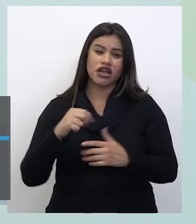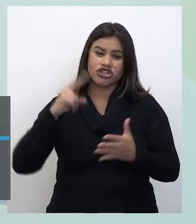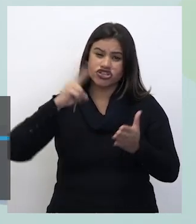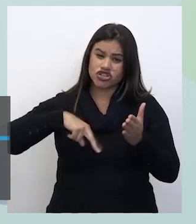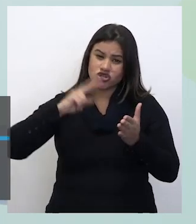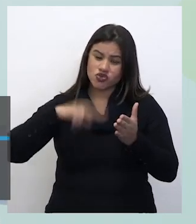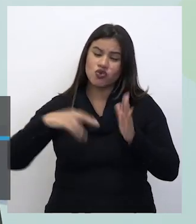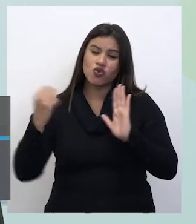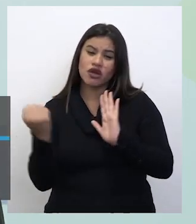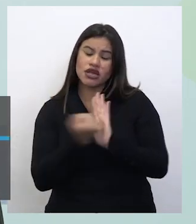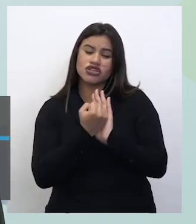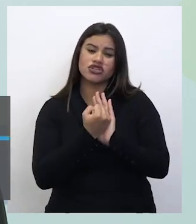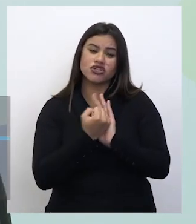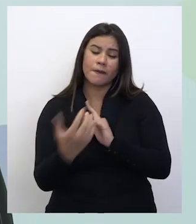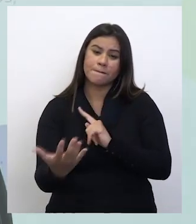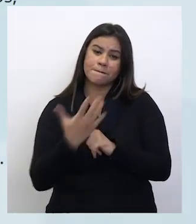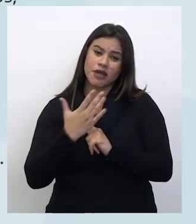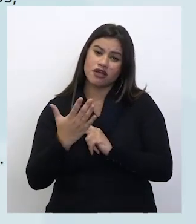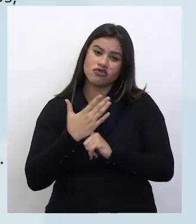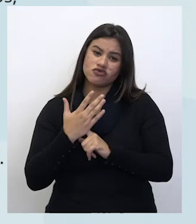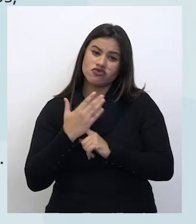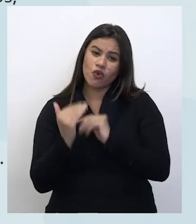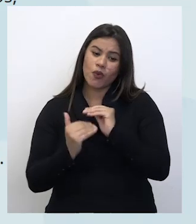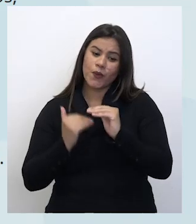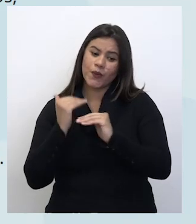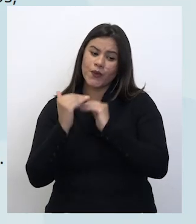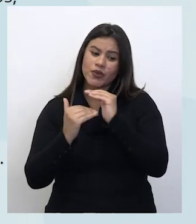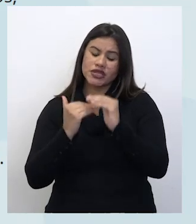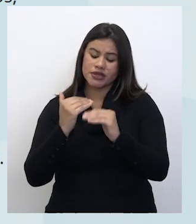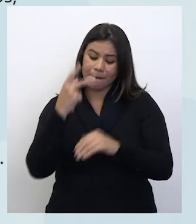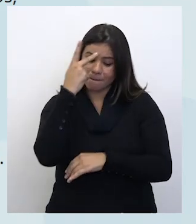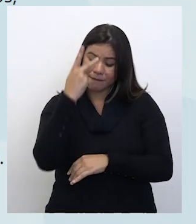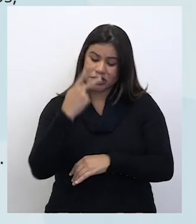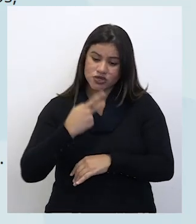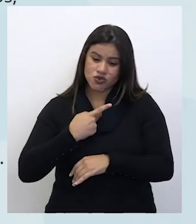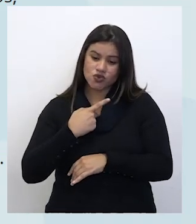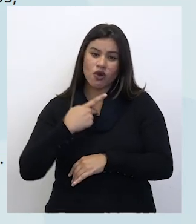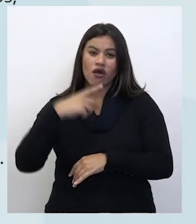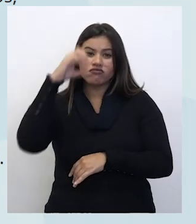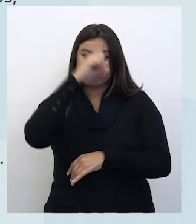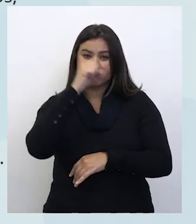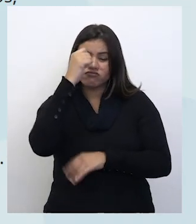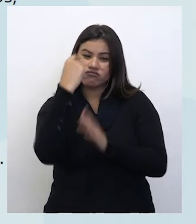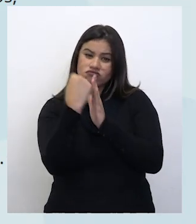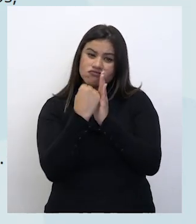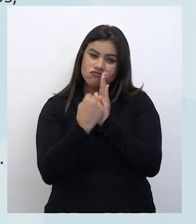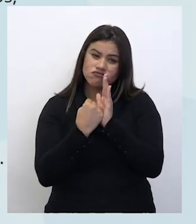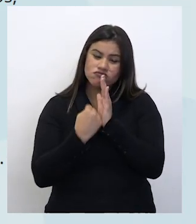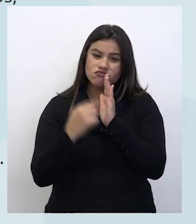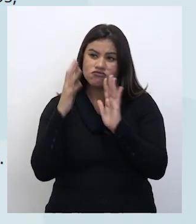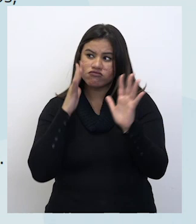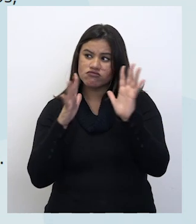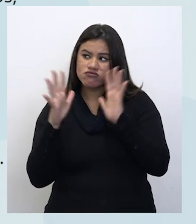leitura dela, ela nos auxilia nesse processo de autoconhecimento e autorreflexão. Então, quando eu